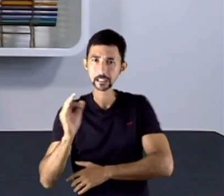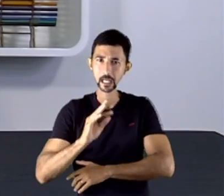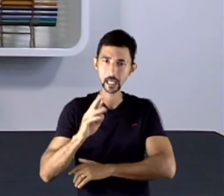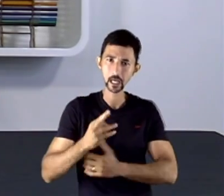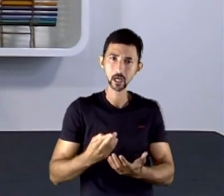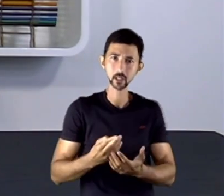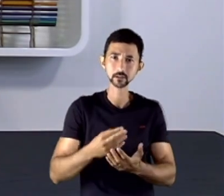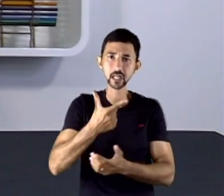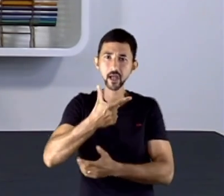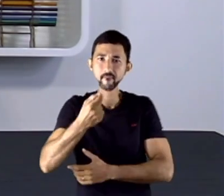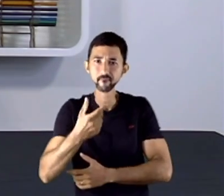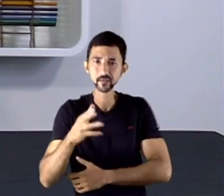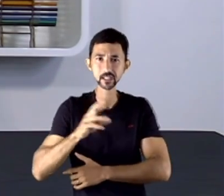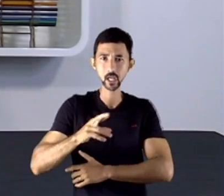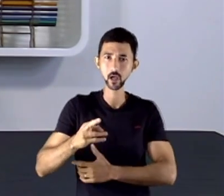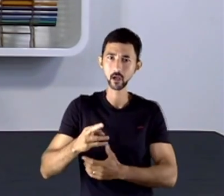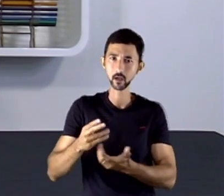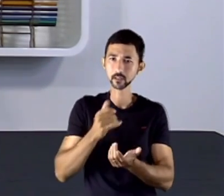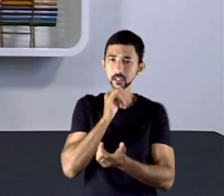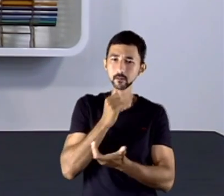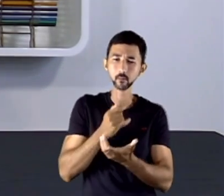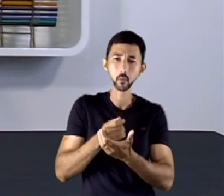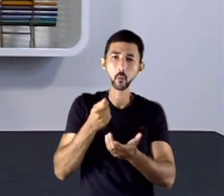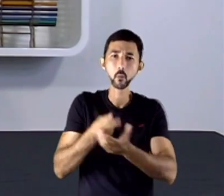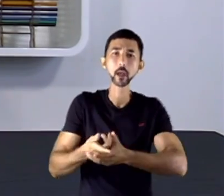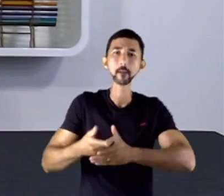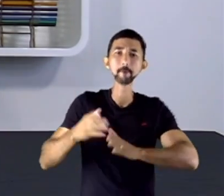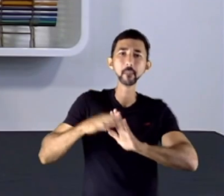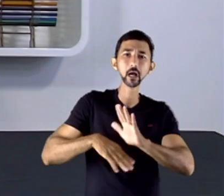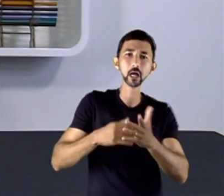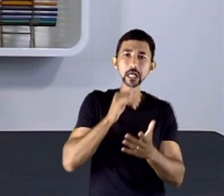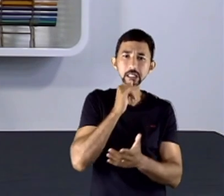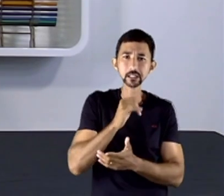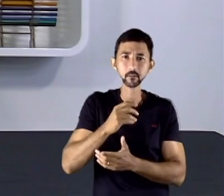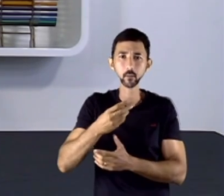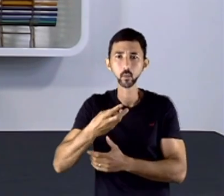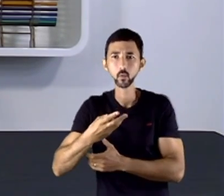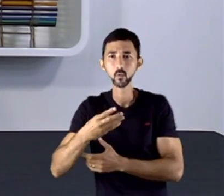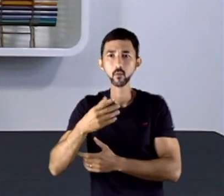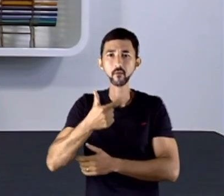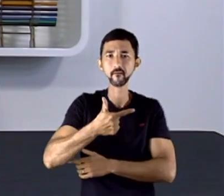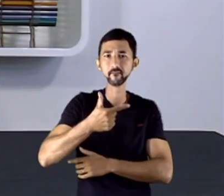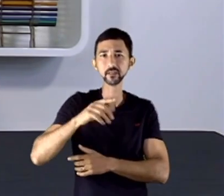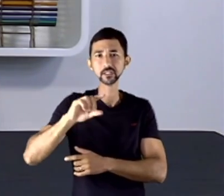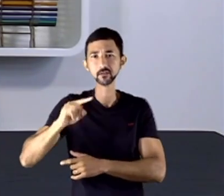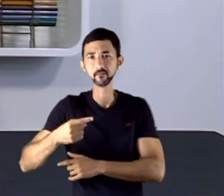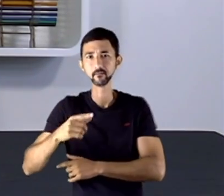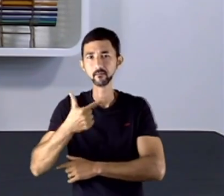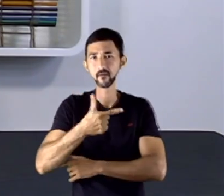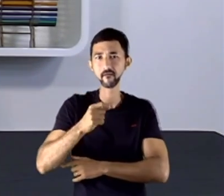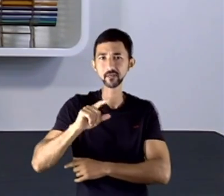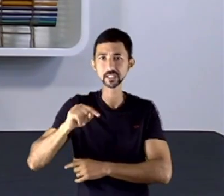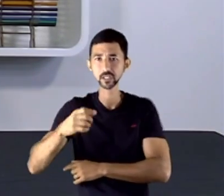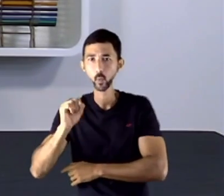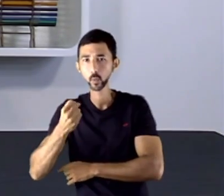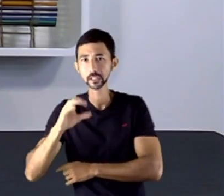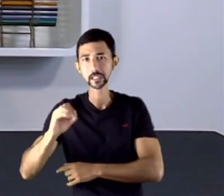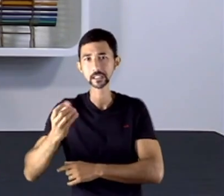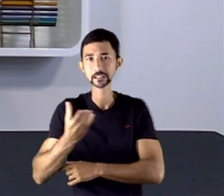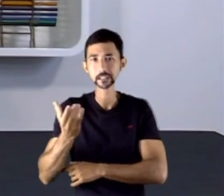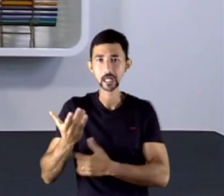pagar R$ 20, ele não quer pagar um número decimal, ele não quer pagar 20 e 80 centavos, ele não quer